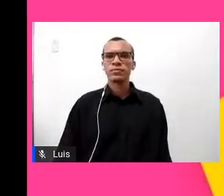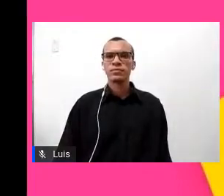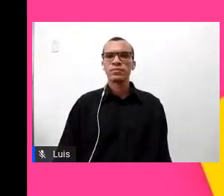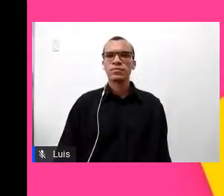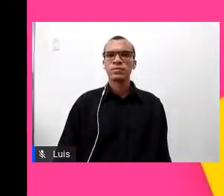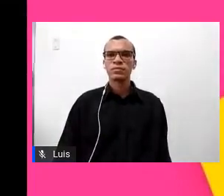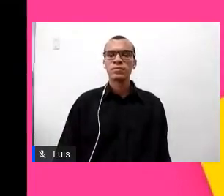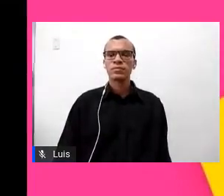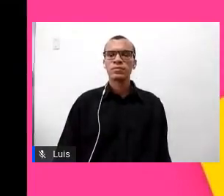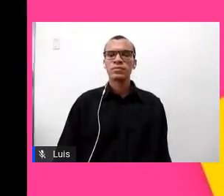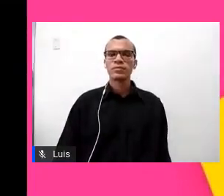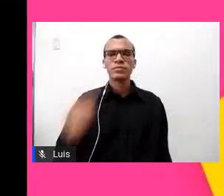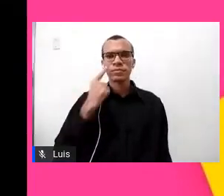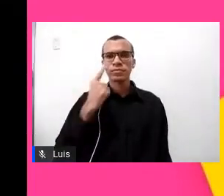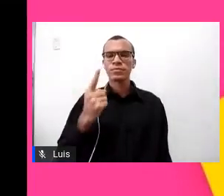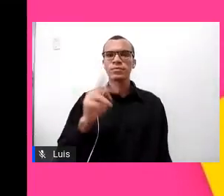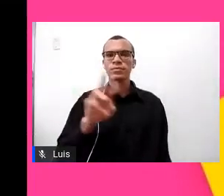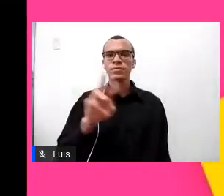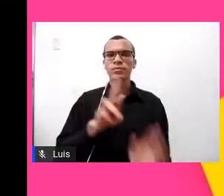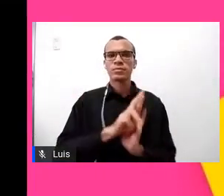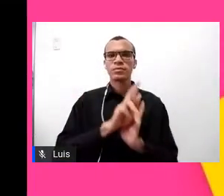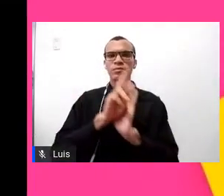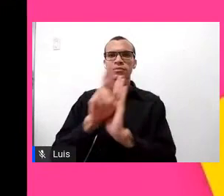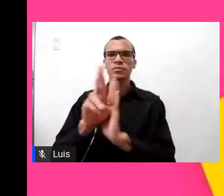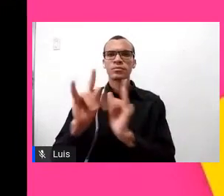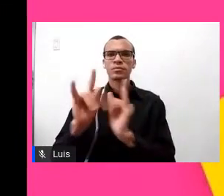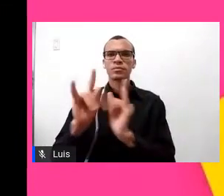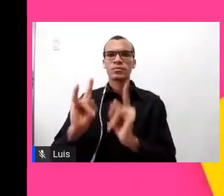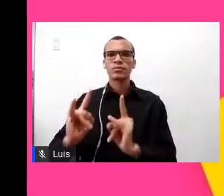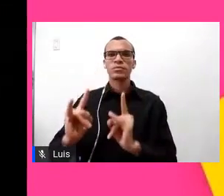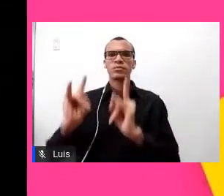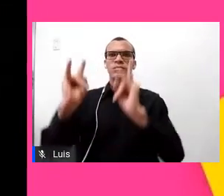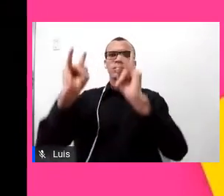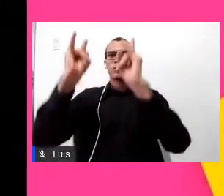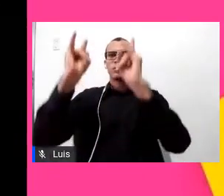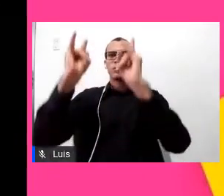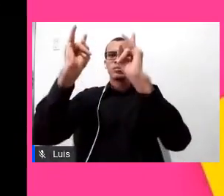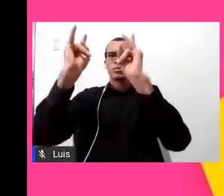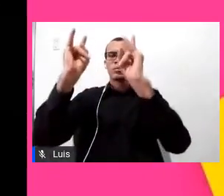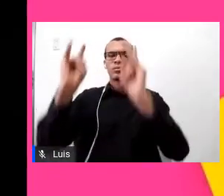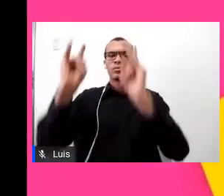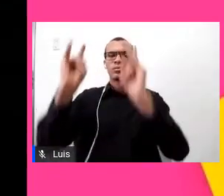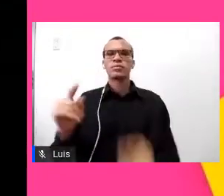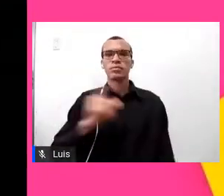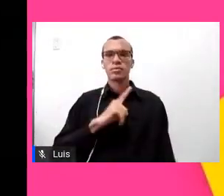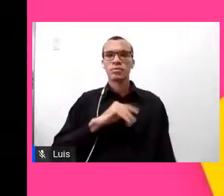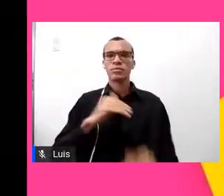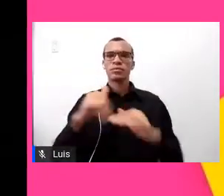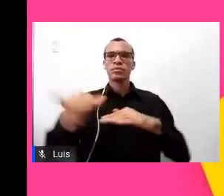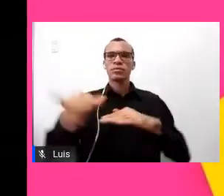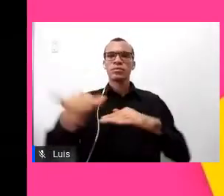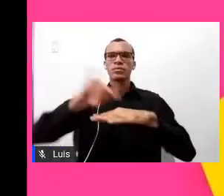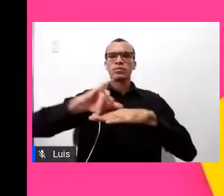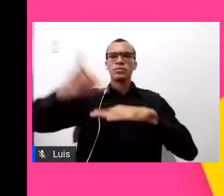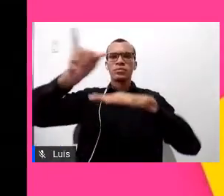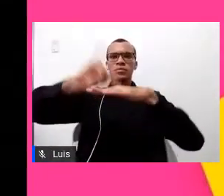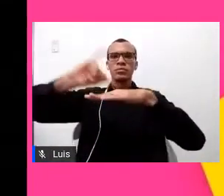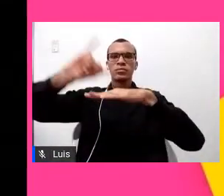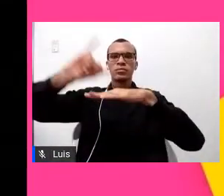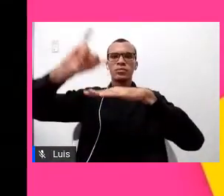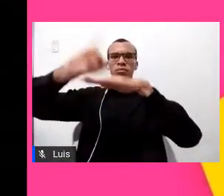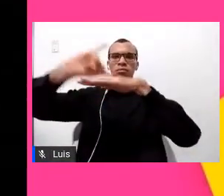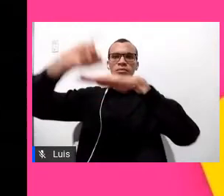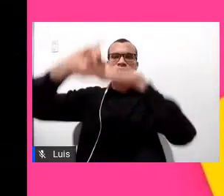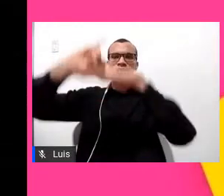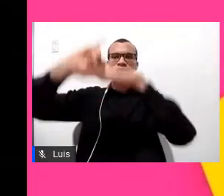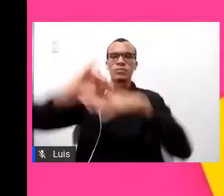Isso aqui representa um prédio. Então, eu tenho aqui, ó, andares diferentes e eu